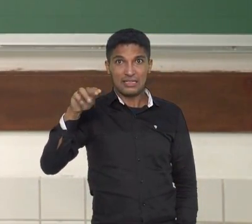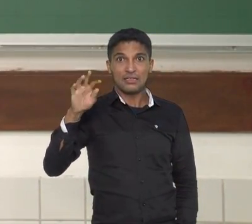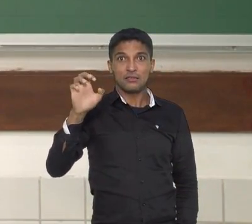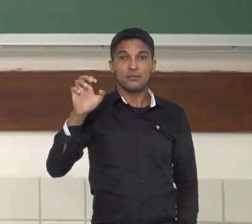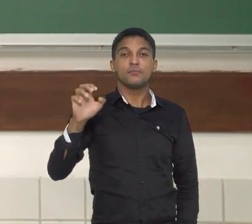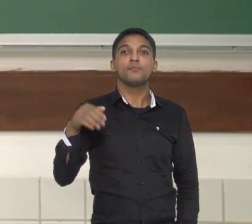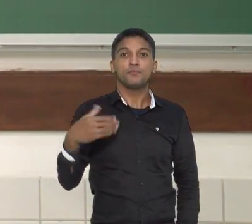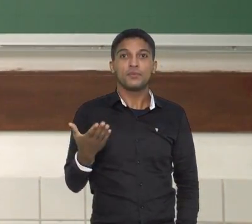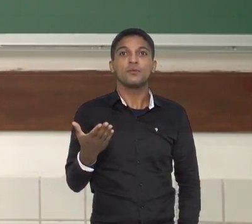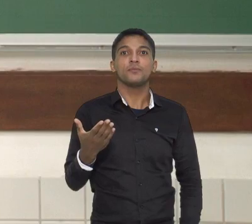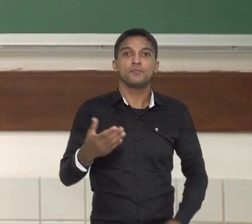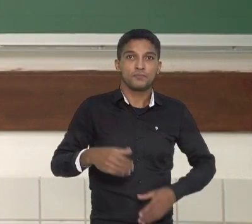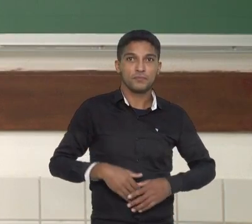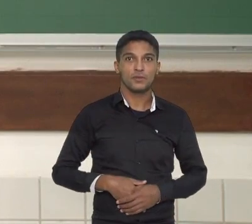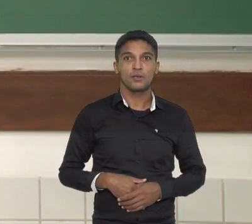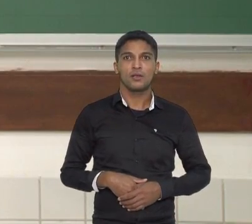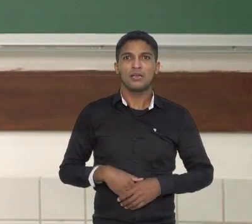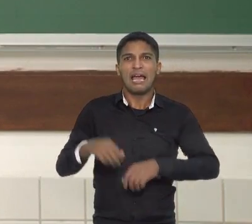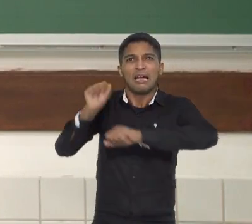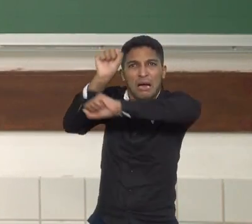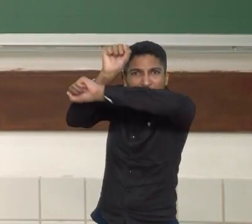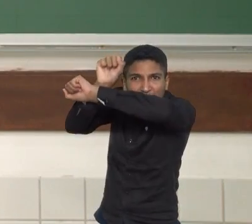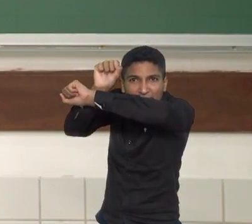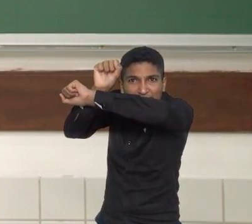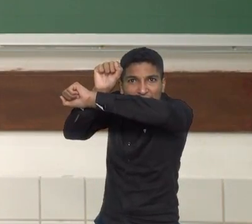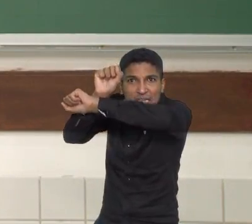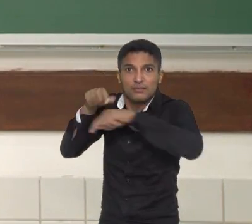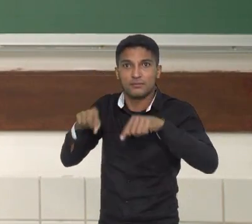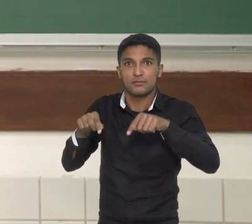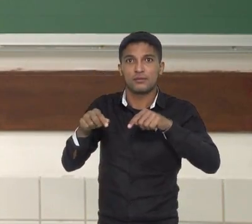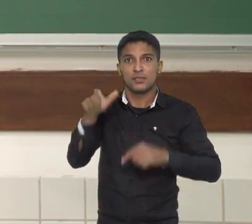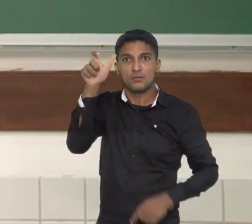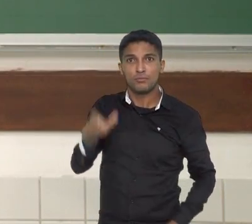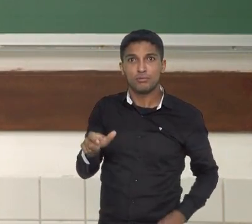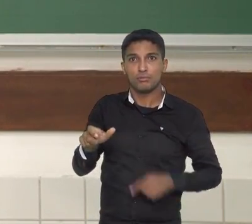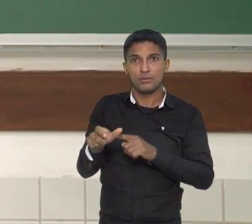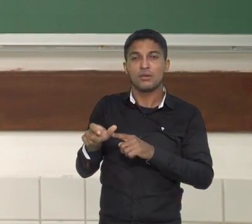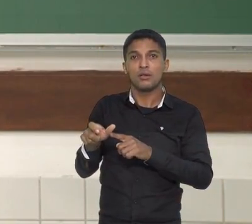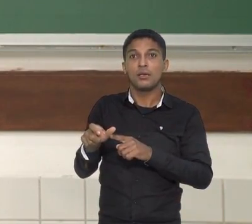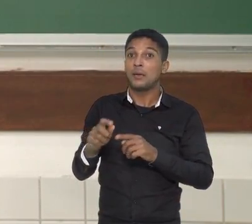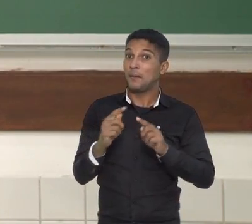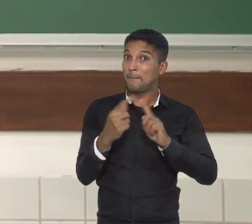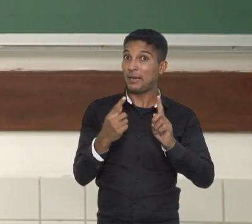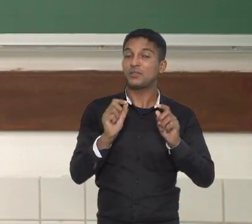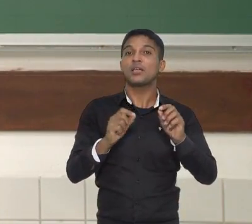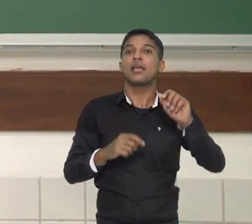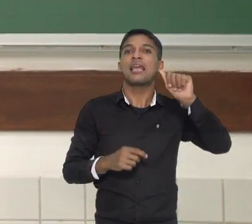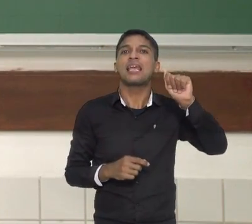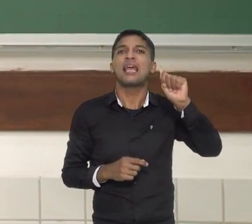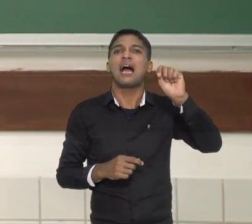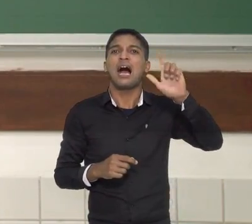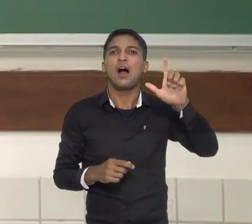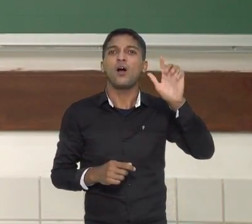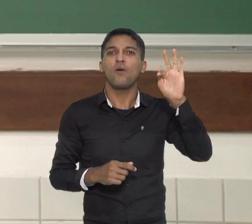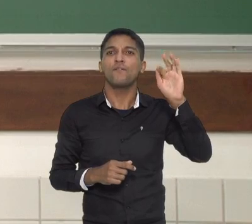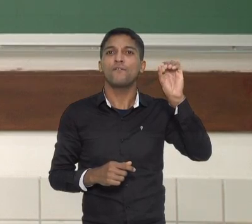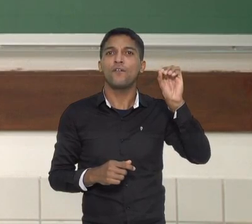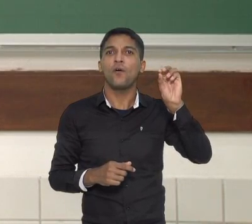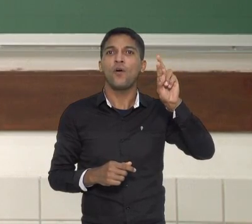ser alforriado, ou seja, ele poderia conseguir a sua liberdade. Então, mesmo com a